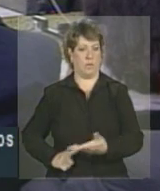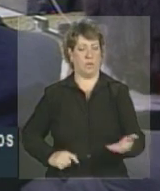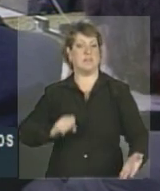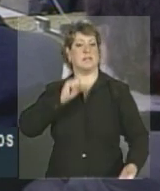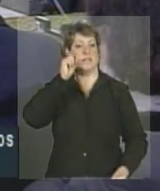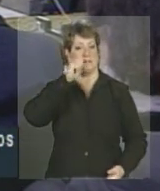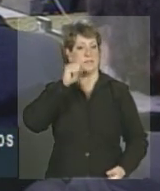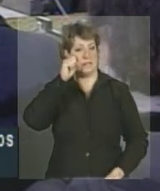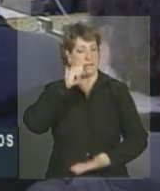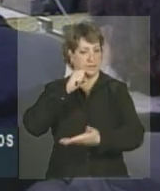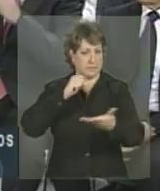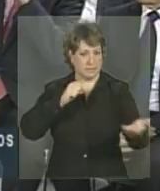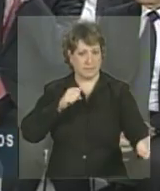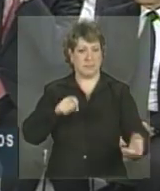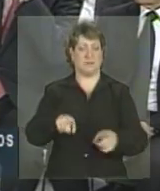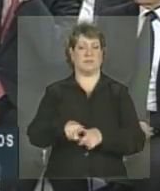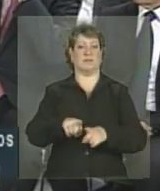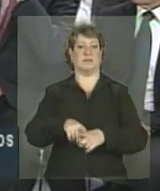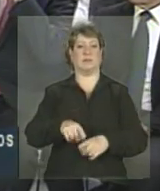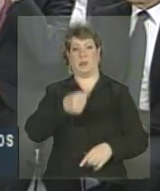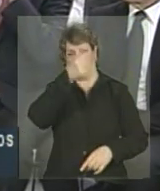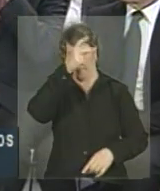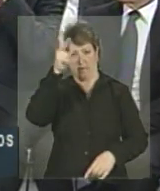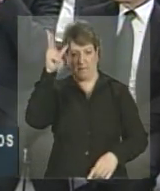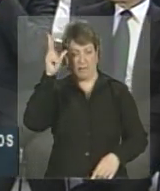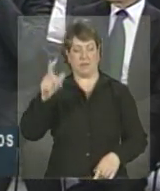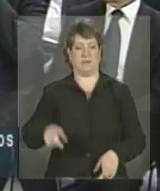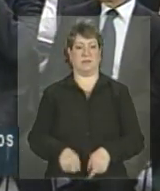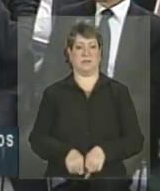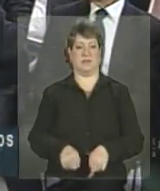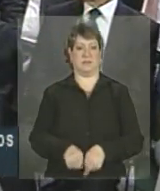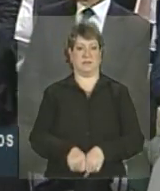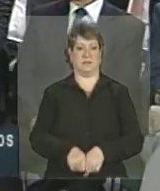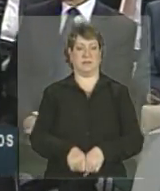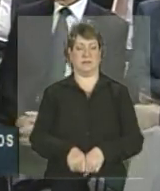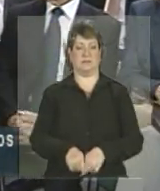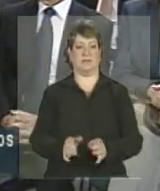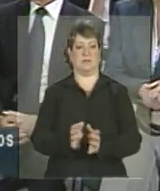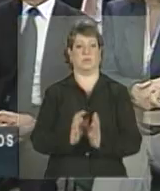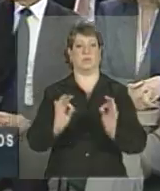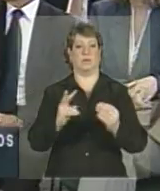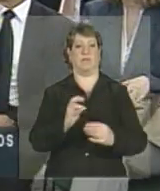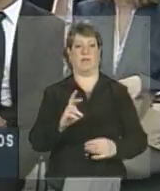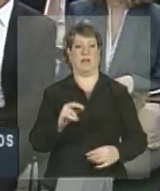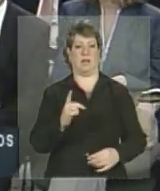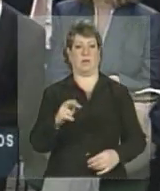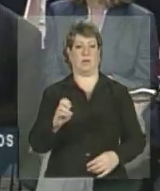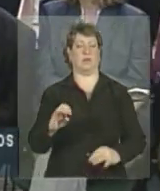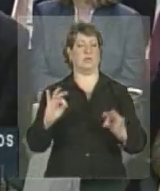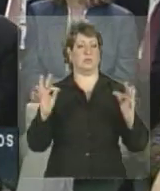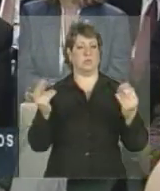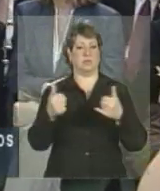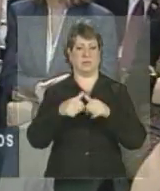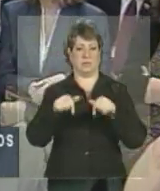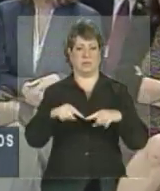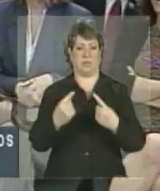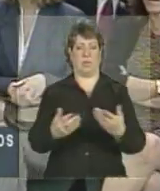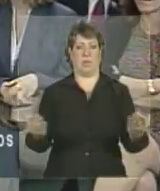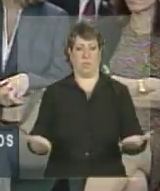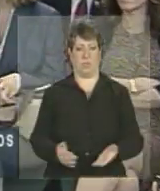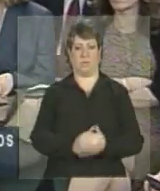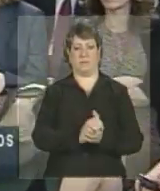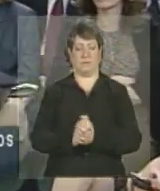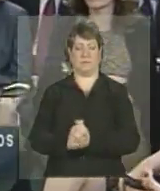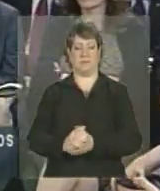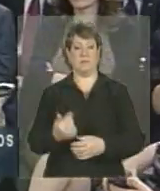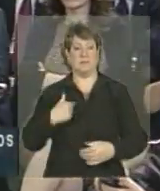senadores da República, também aos prefeitos, vereadores, a todos os presentes. Fui